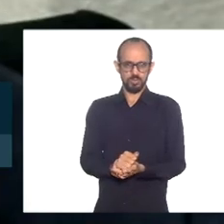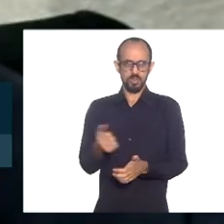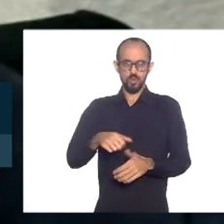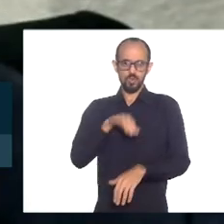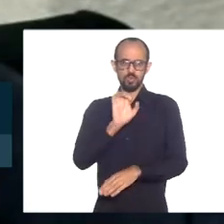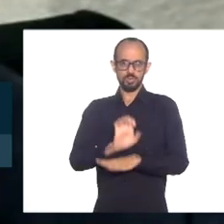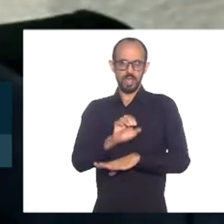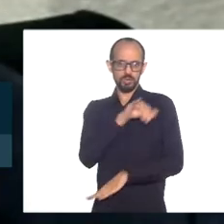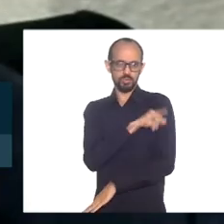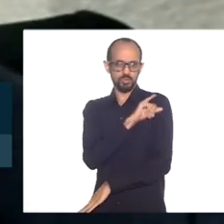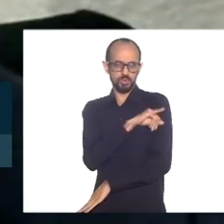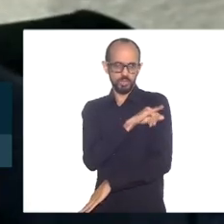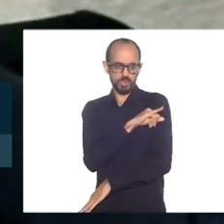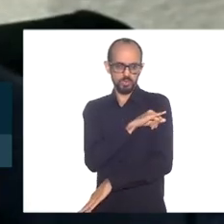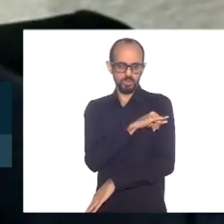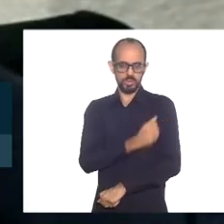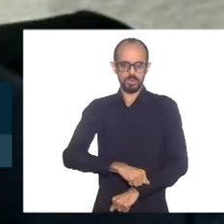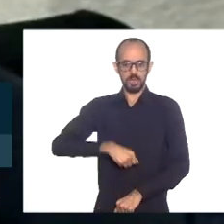Janeiro ser o